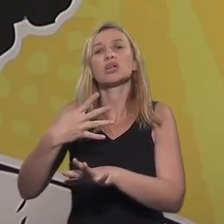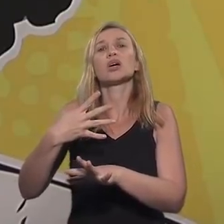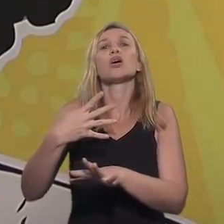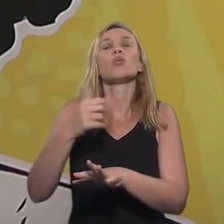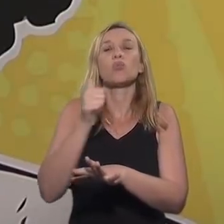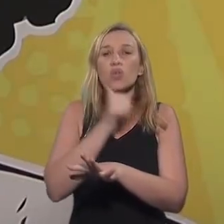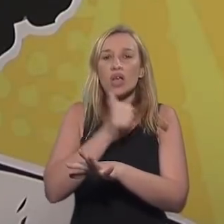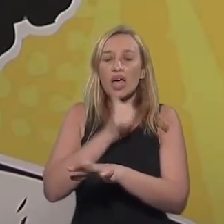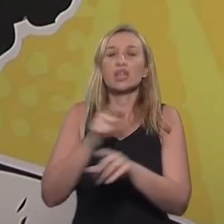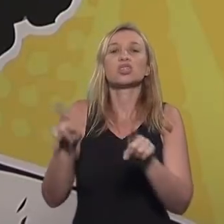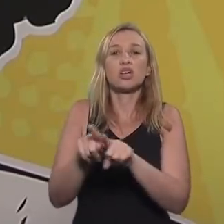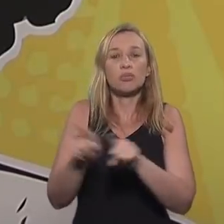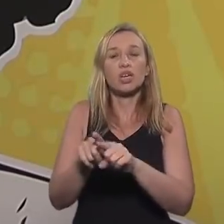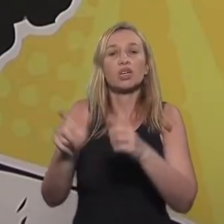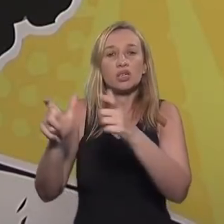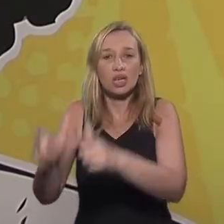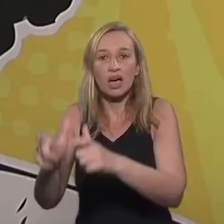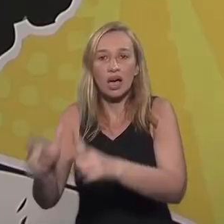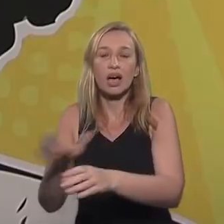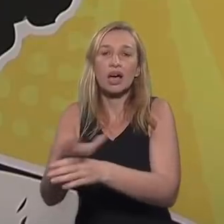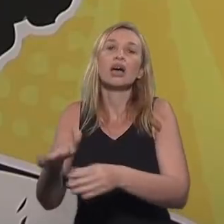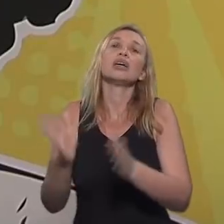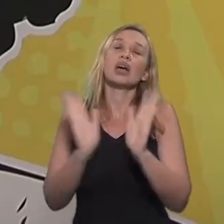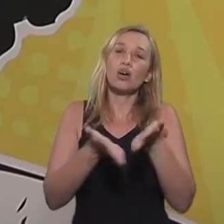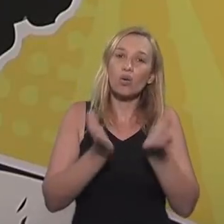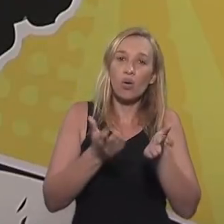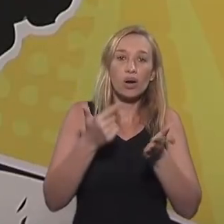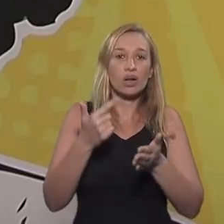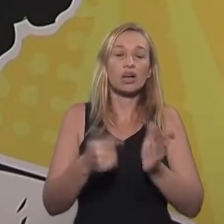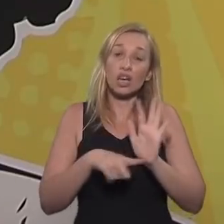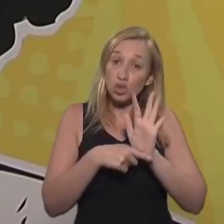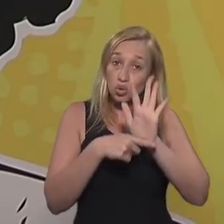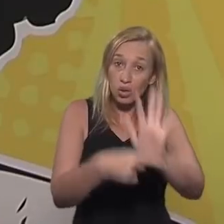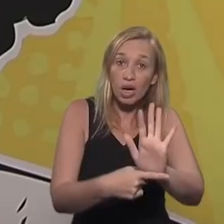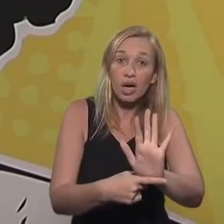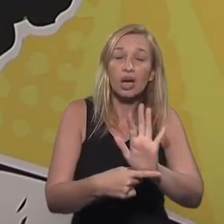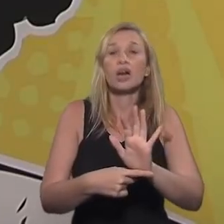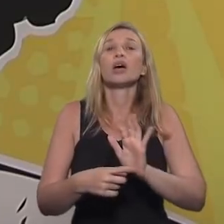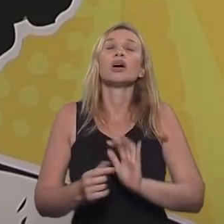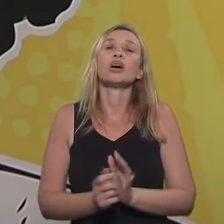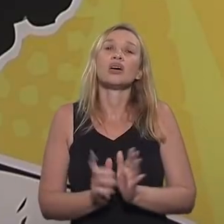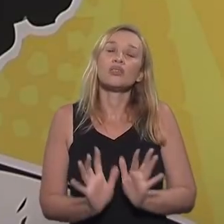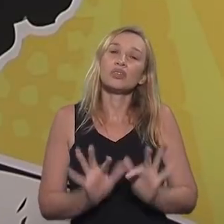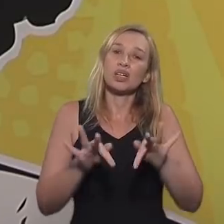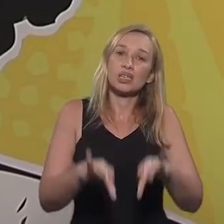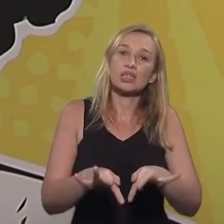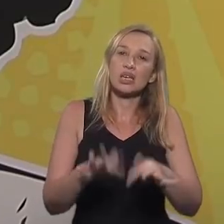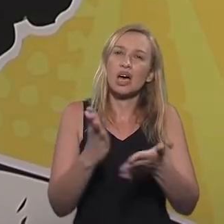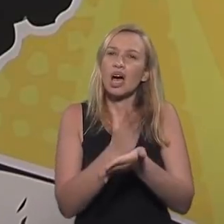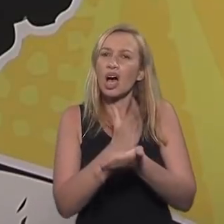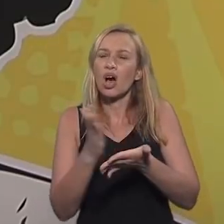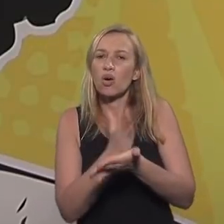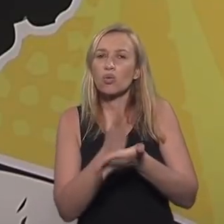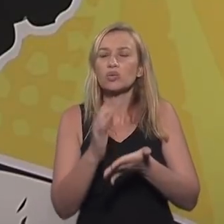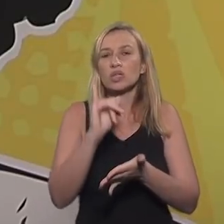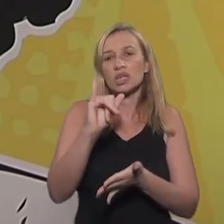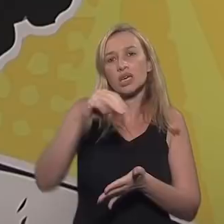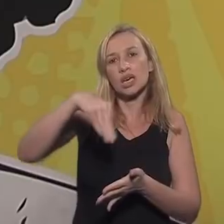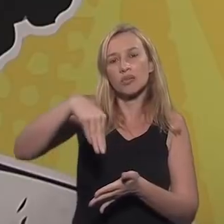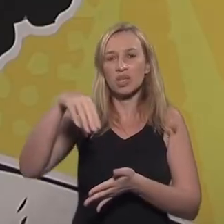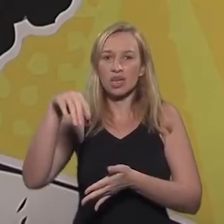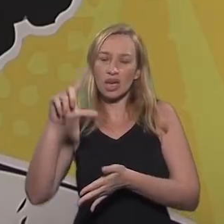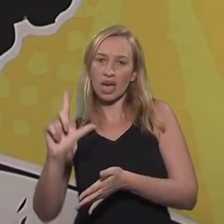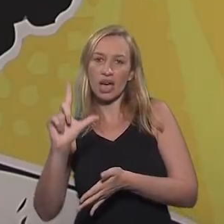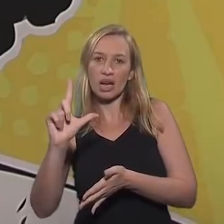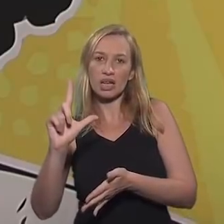papiloscopistas, a maioria também mulheres. E agora nós estamos à disposição para que a gente possa ajudá-los a terminar